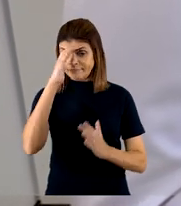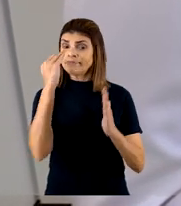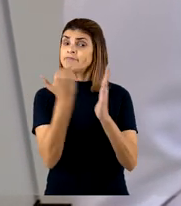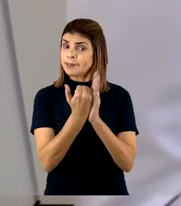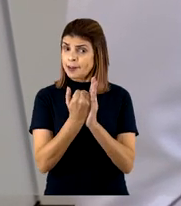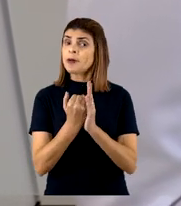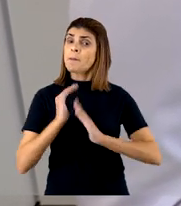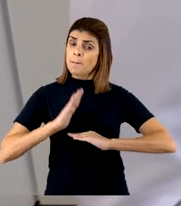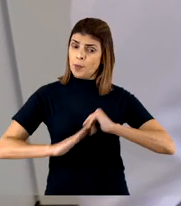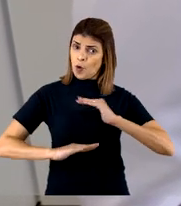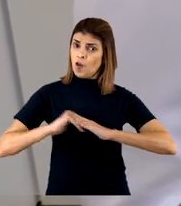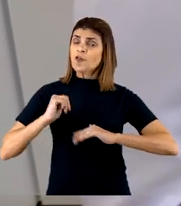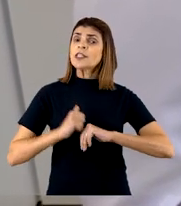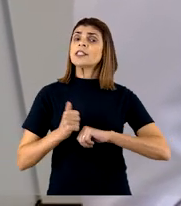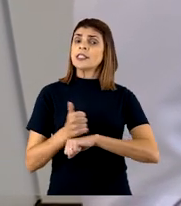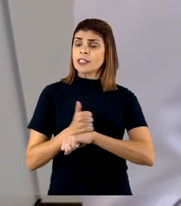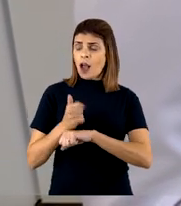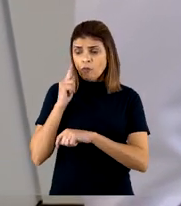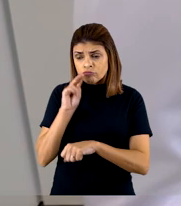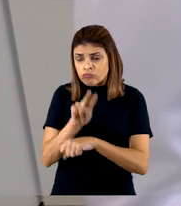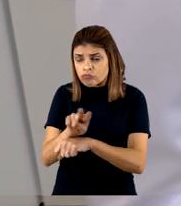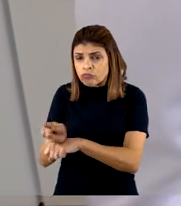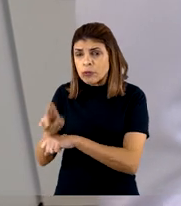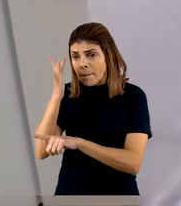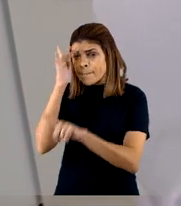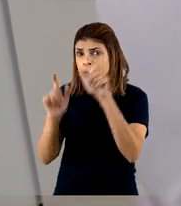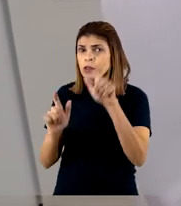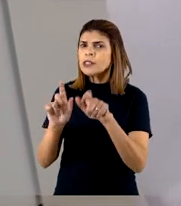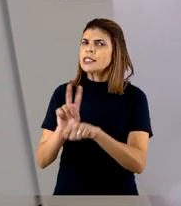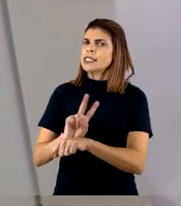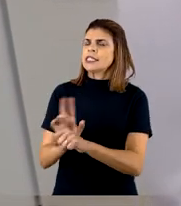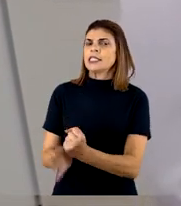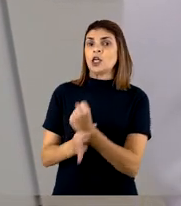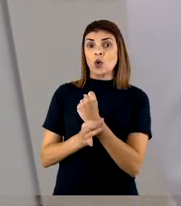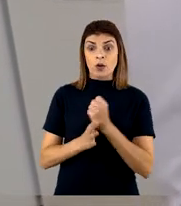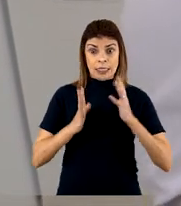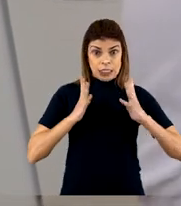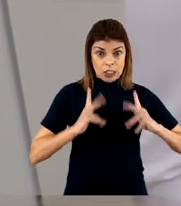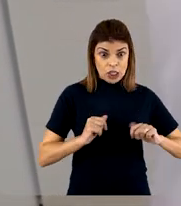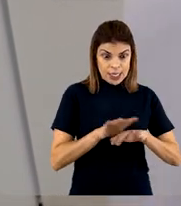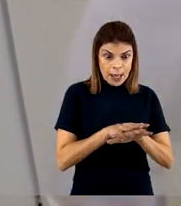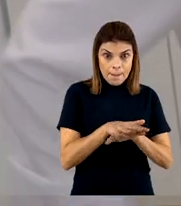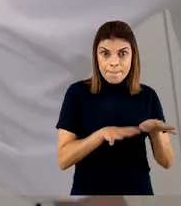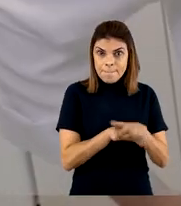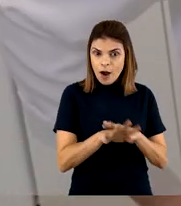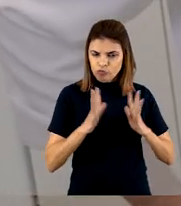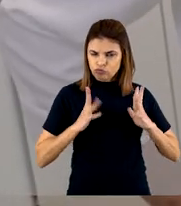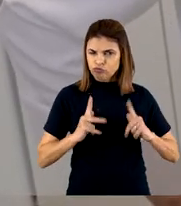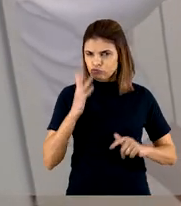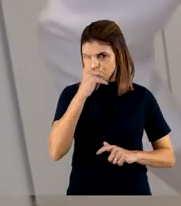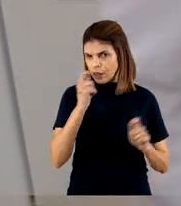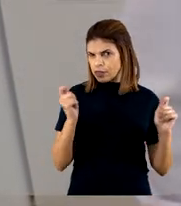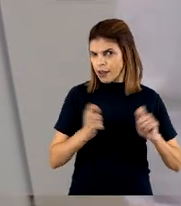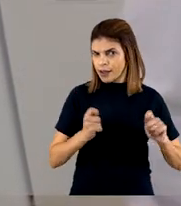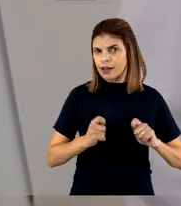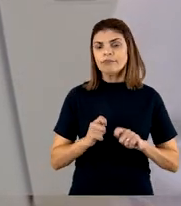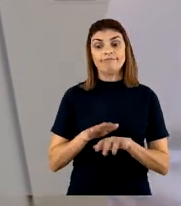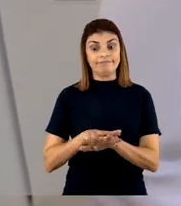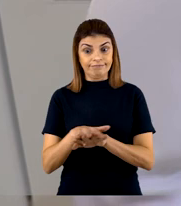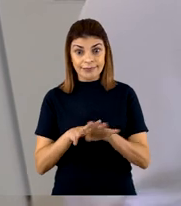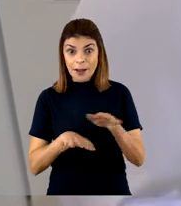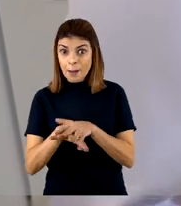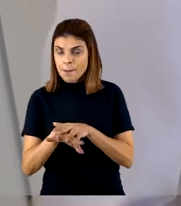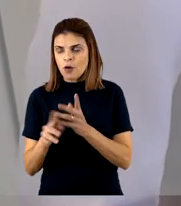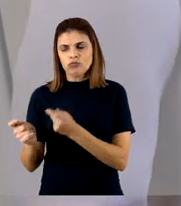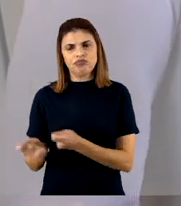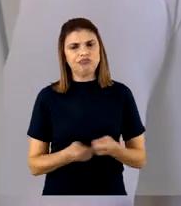Faz parte da profissão cuidar das pessoas com segurança. É. E a higiene das mãos, dá pra fazer bonitinho toda vez? Com certeza, a higiene das